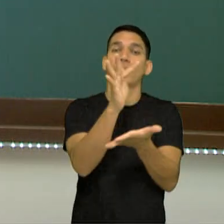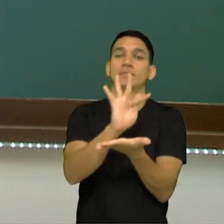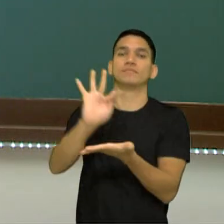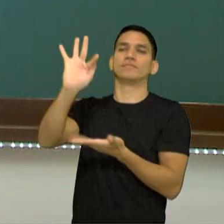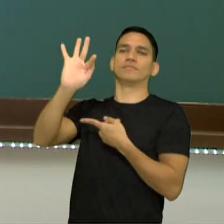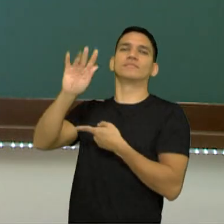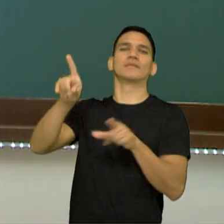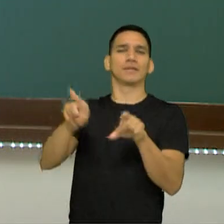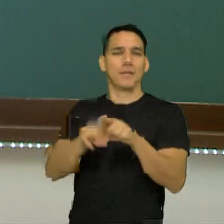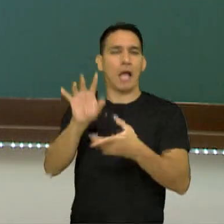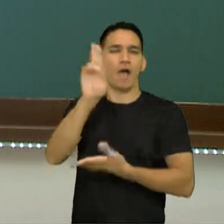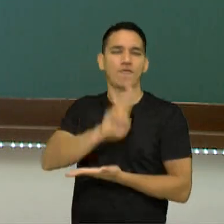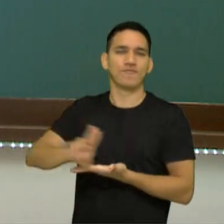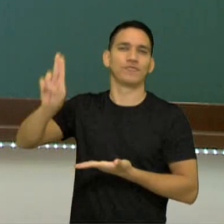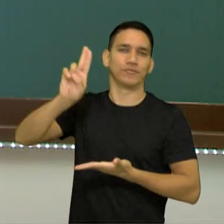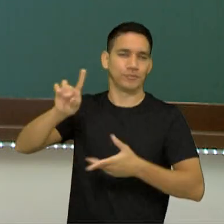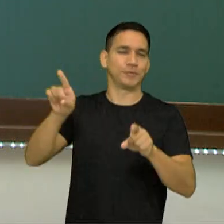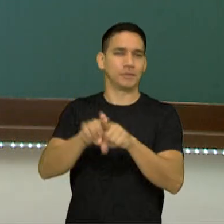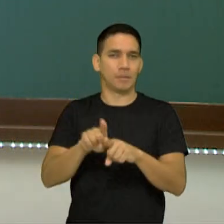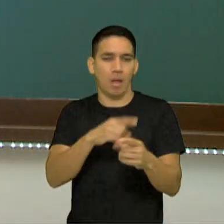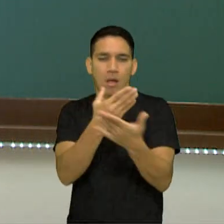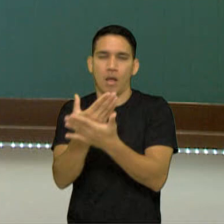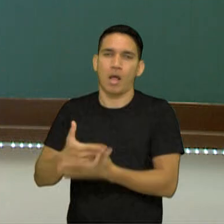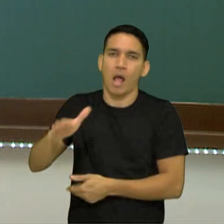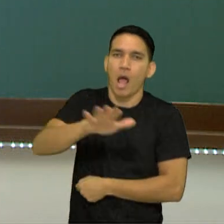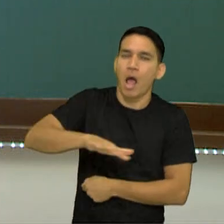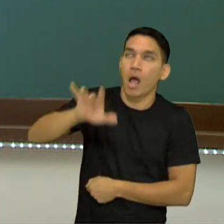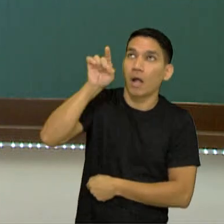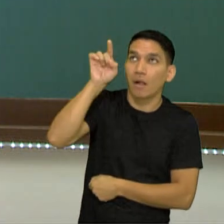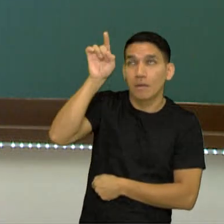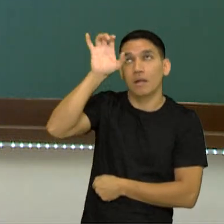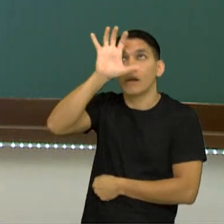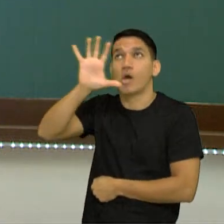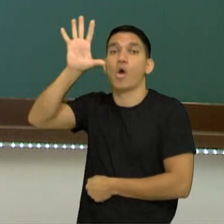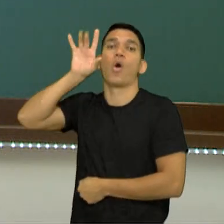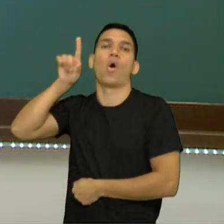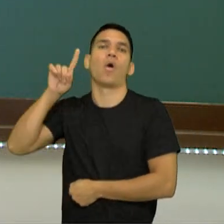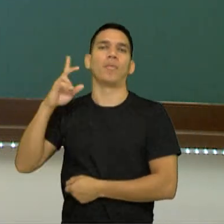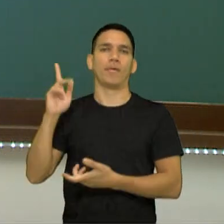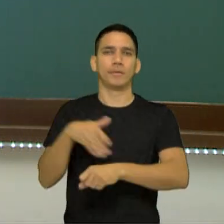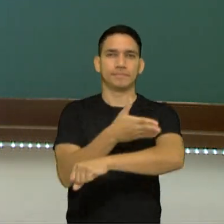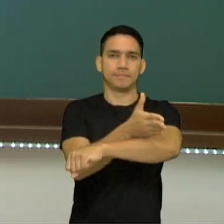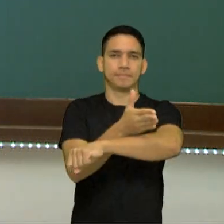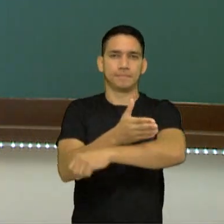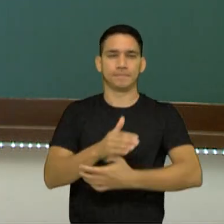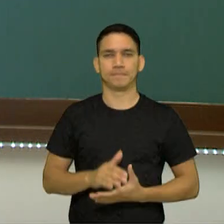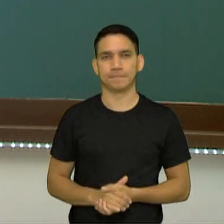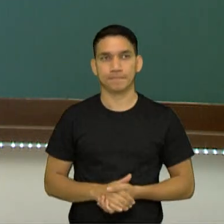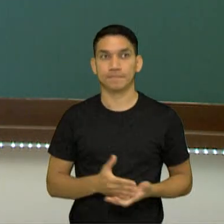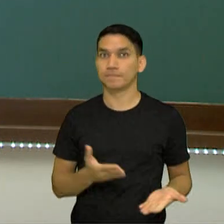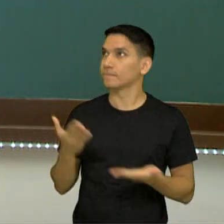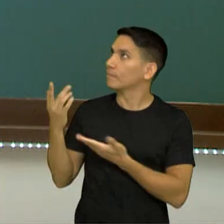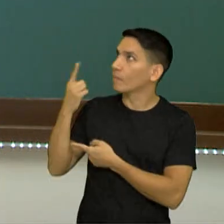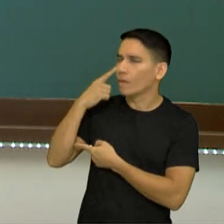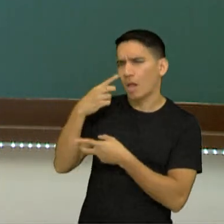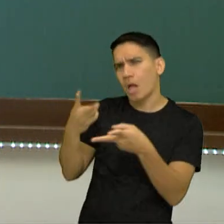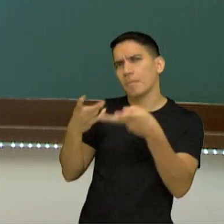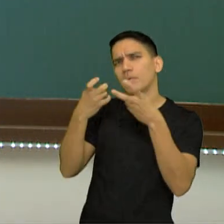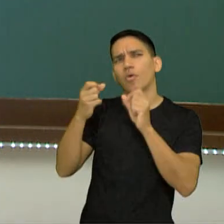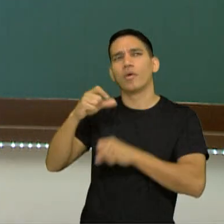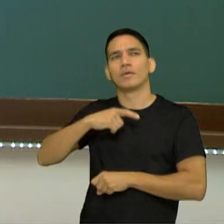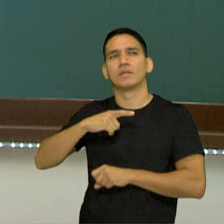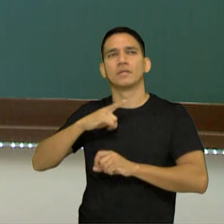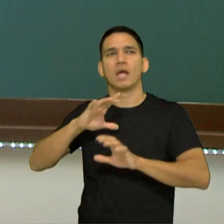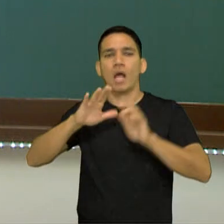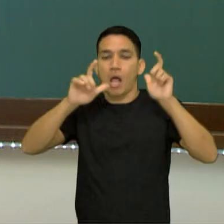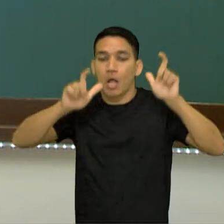das universidades na Europa medieval, né? Aqui a gente consegue observar um mosteiro,